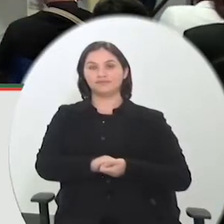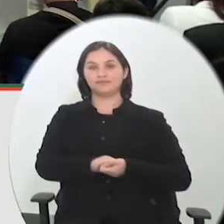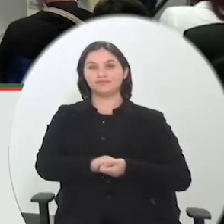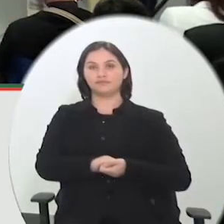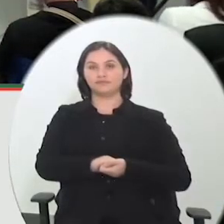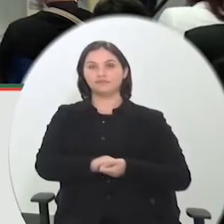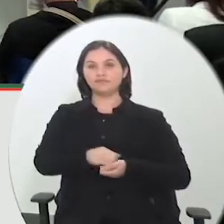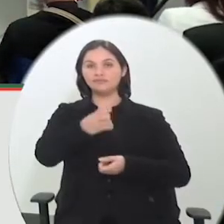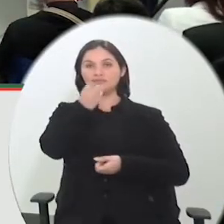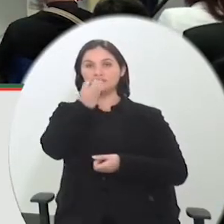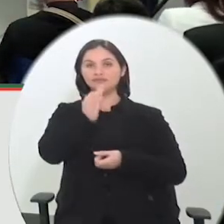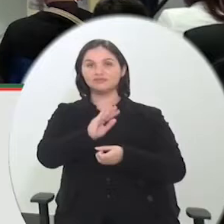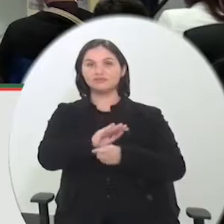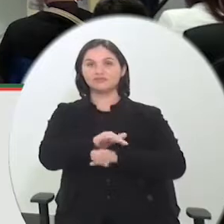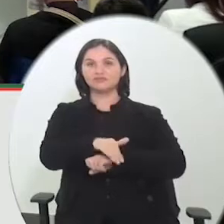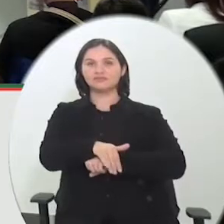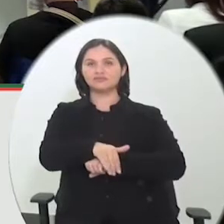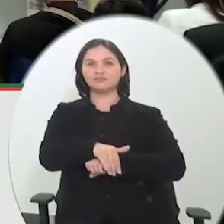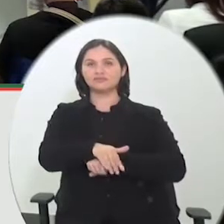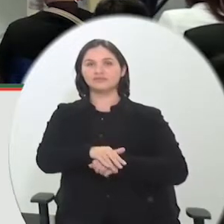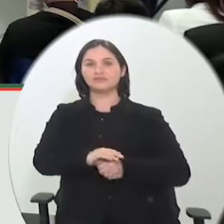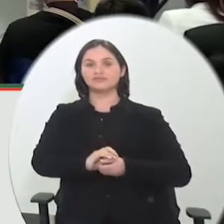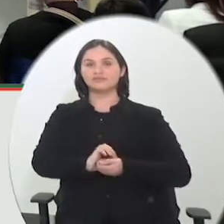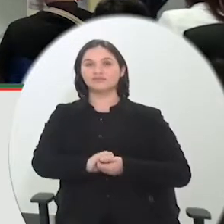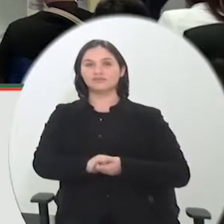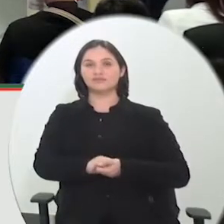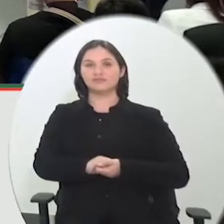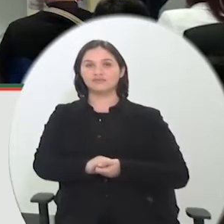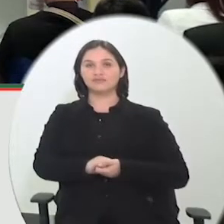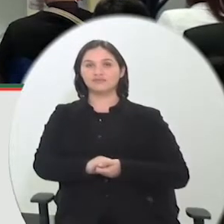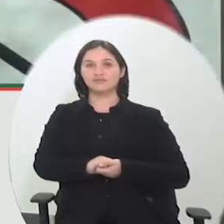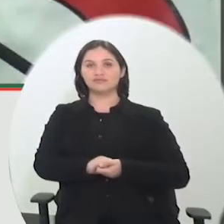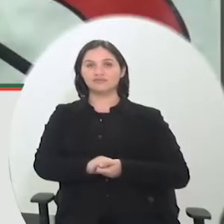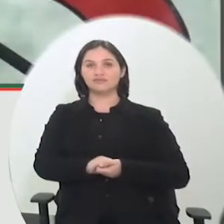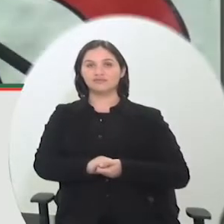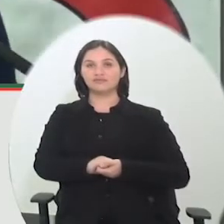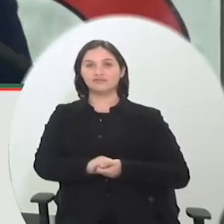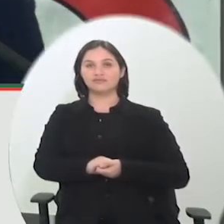Boa noite a todos, boa noite a todas.